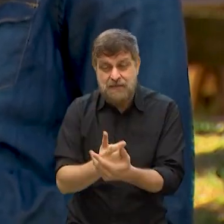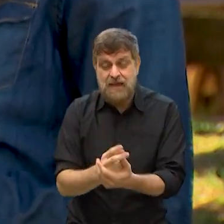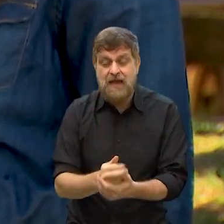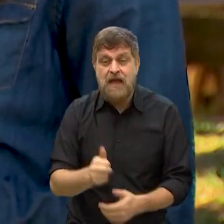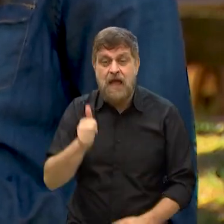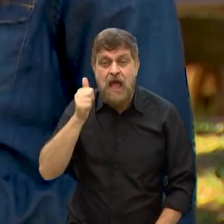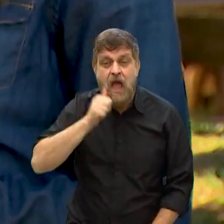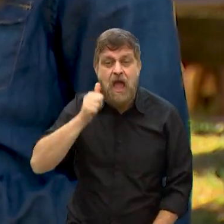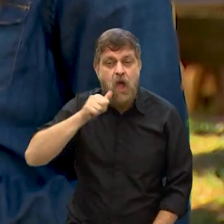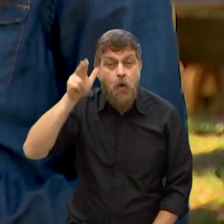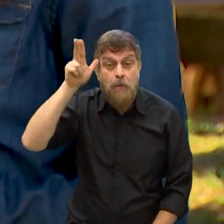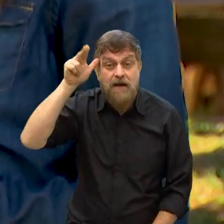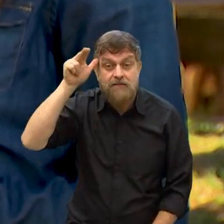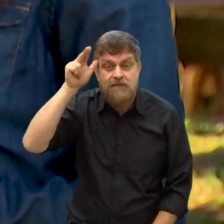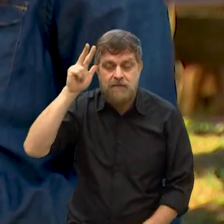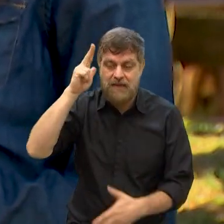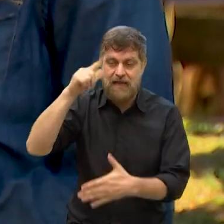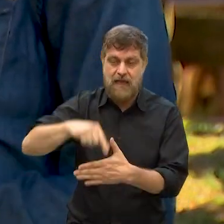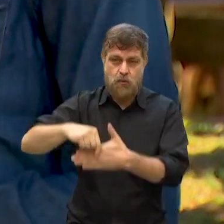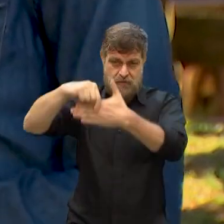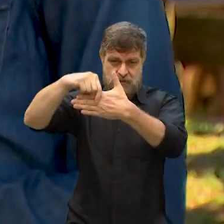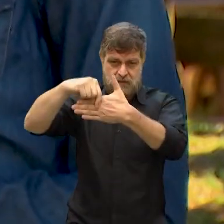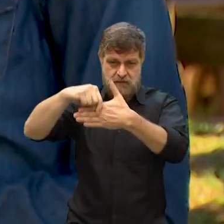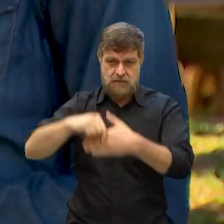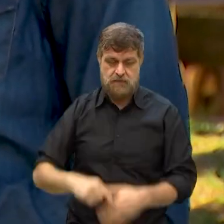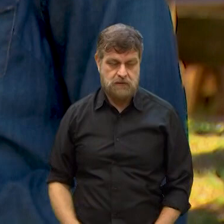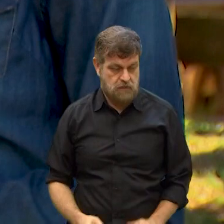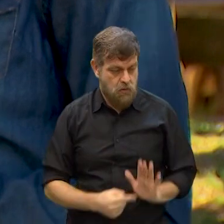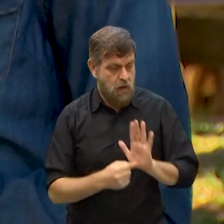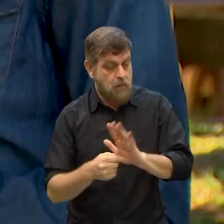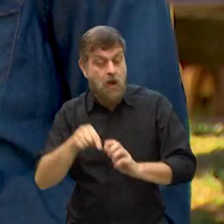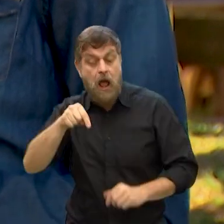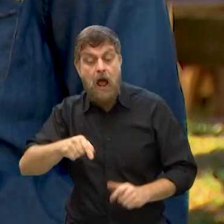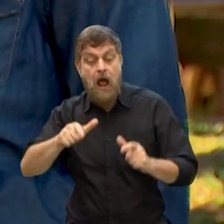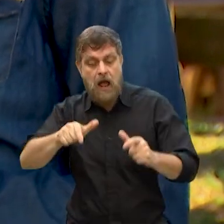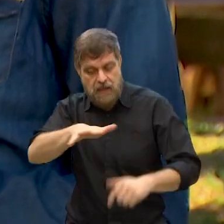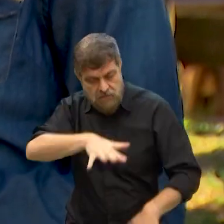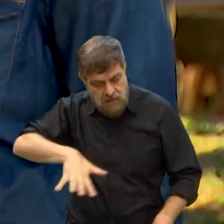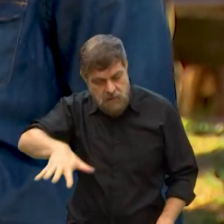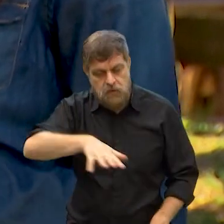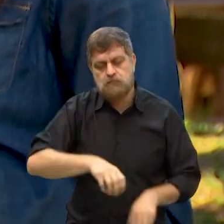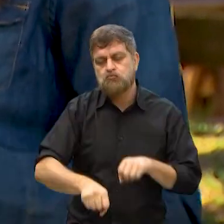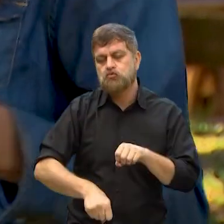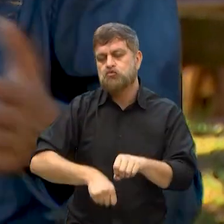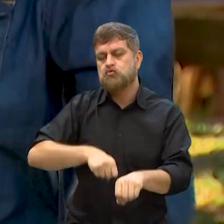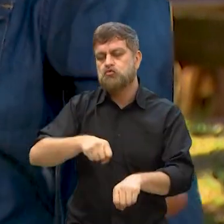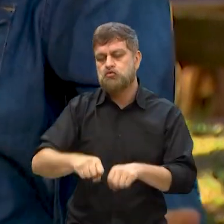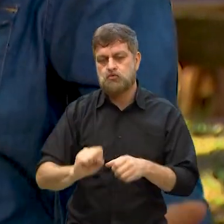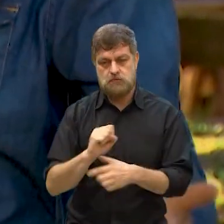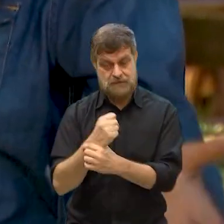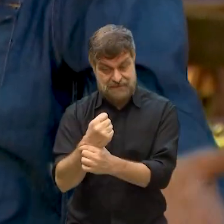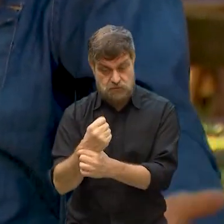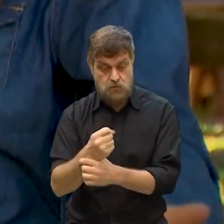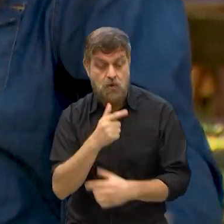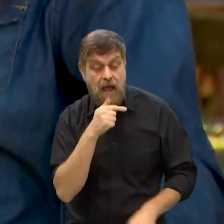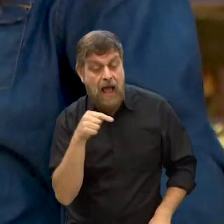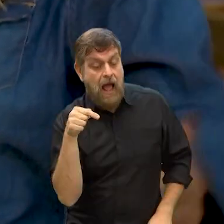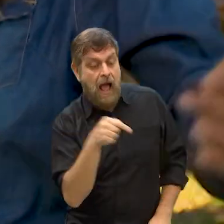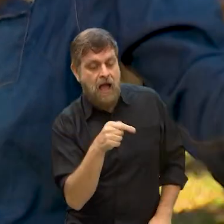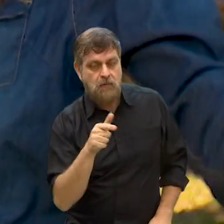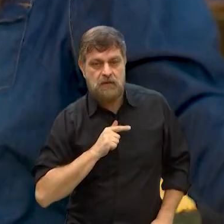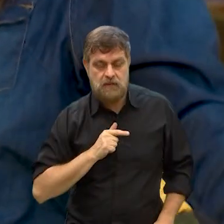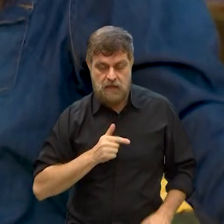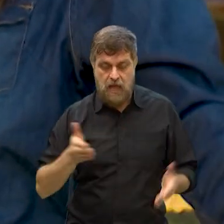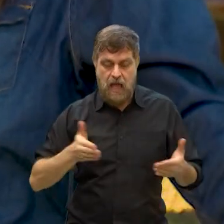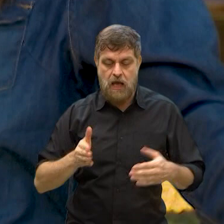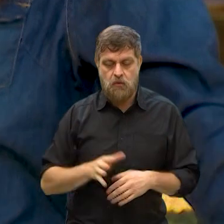Esse geralmente é uma égua que é o líder, então ela que vai demonstrar para ele, aqui você pode passar, que é seguro,